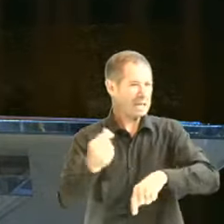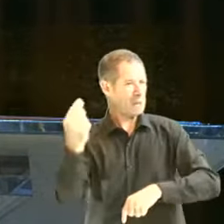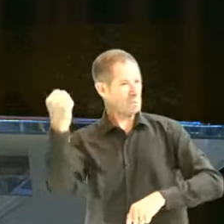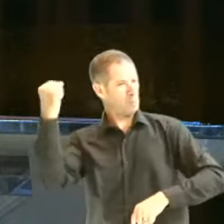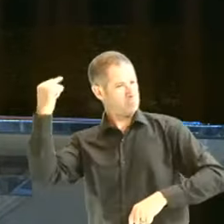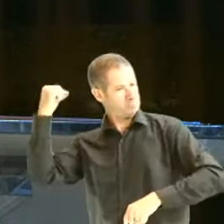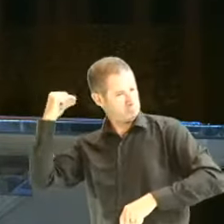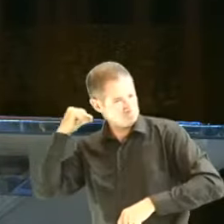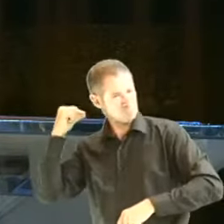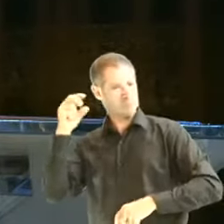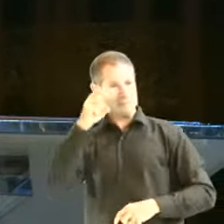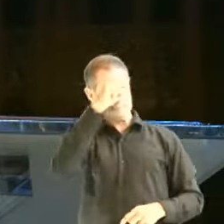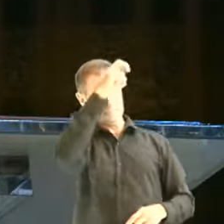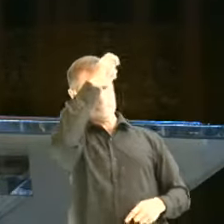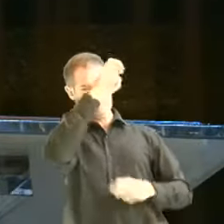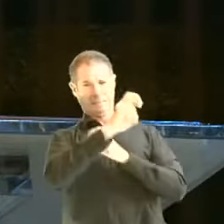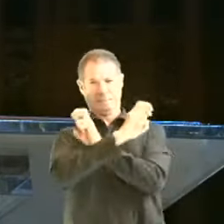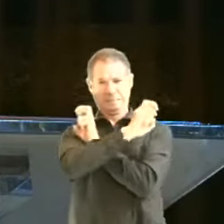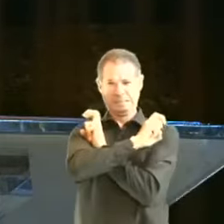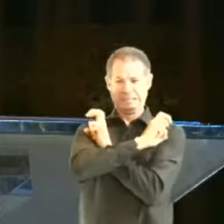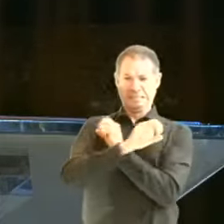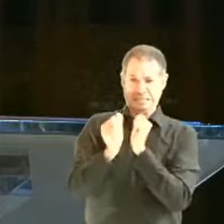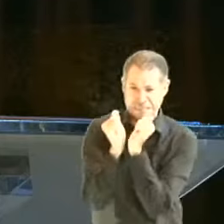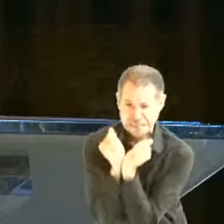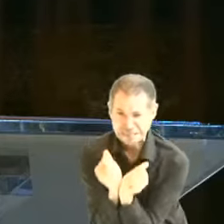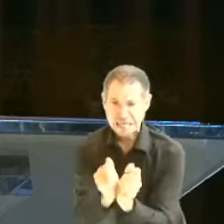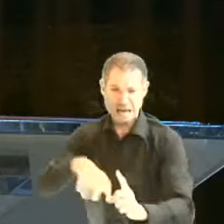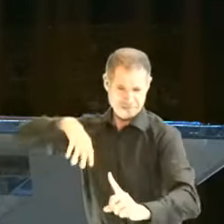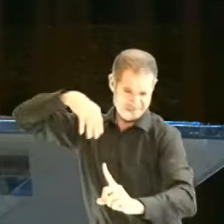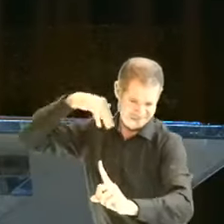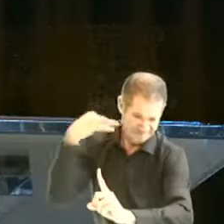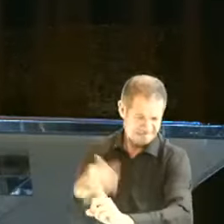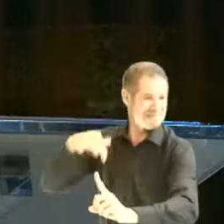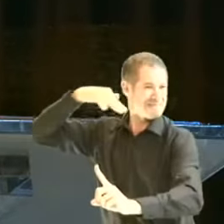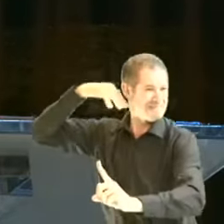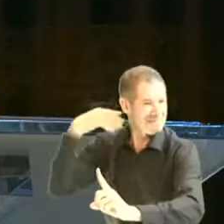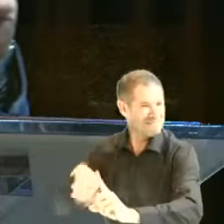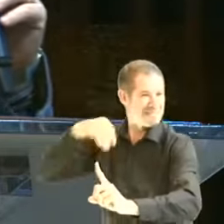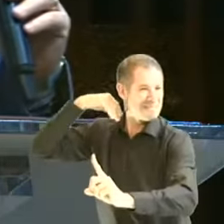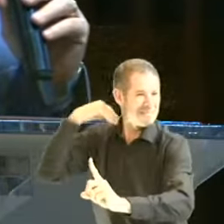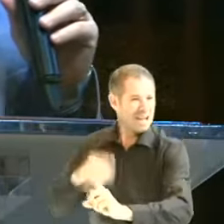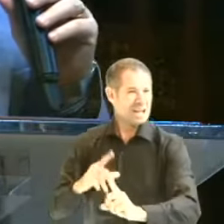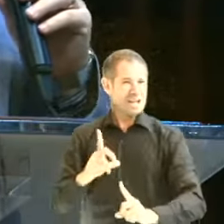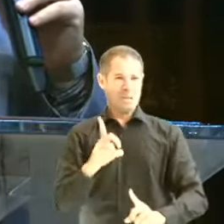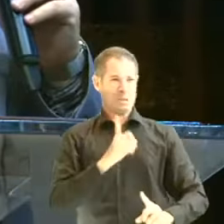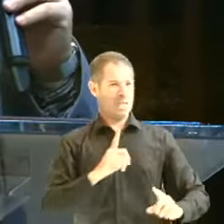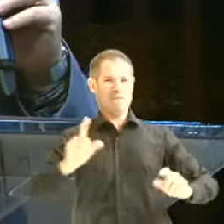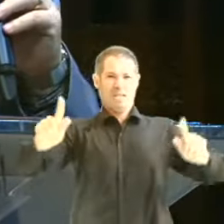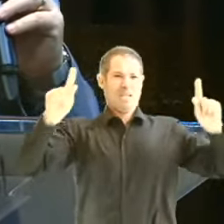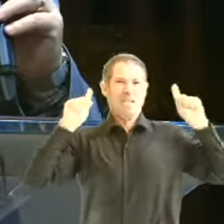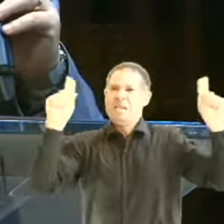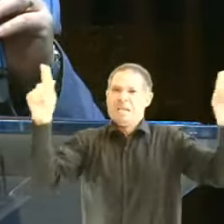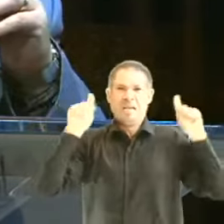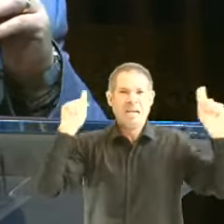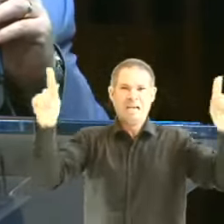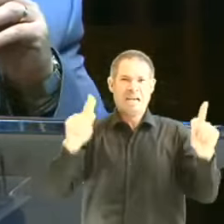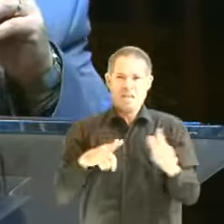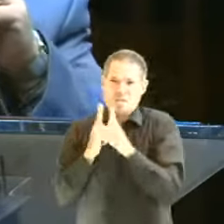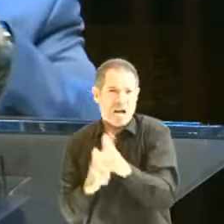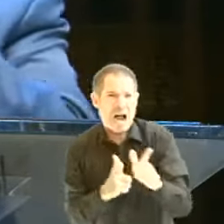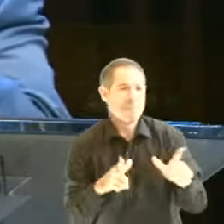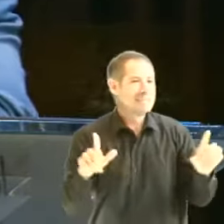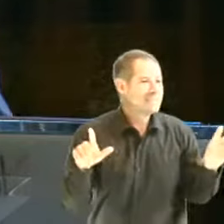época. Gente, eles eram um bando de escravos, e não teve revolução, porque eles não tinham armas, não tinham